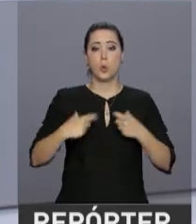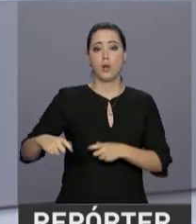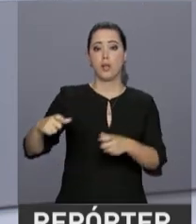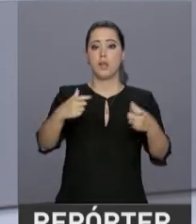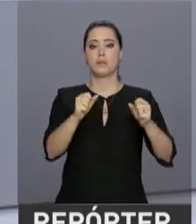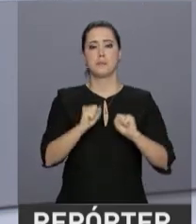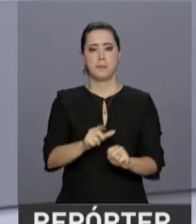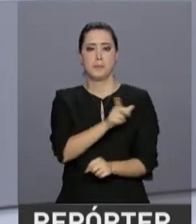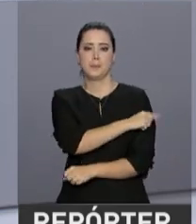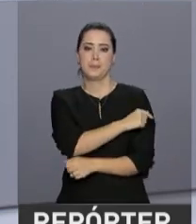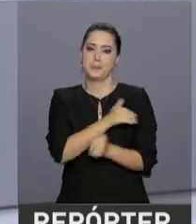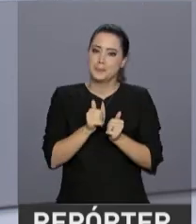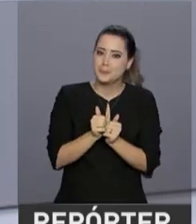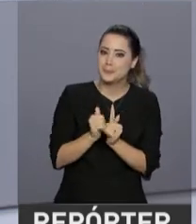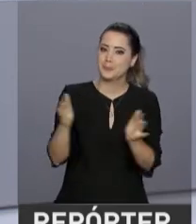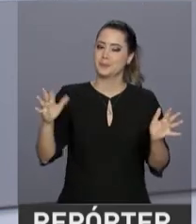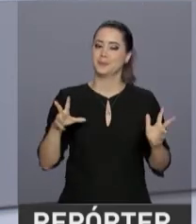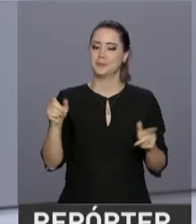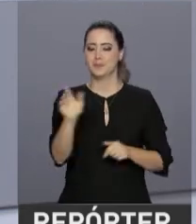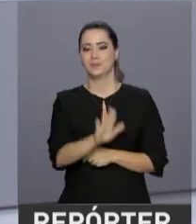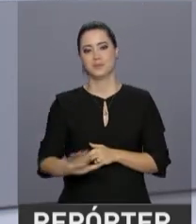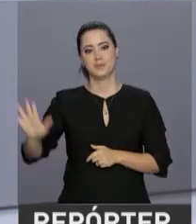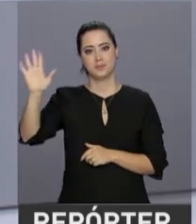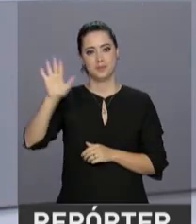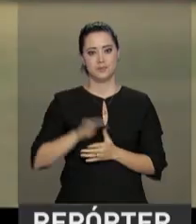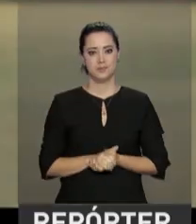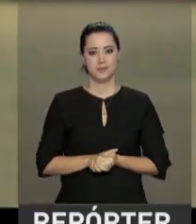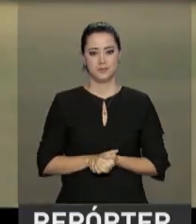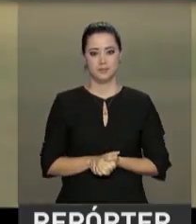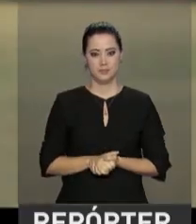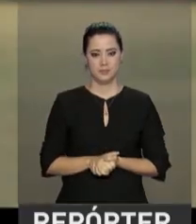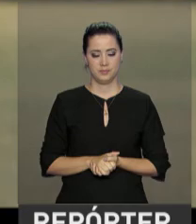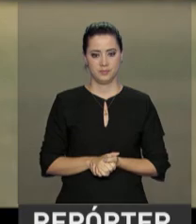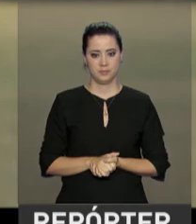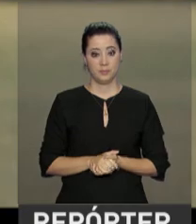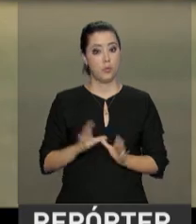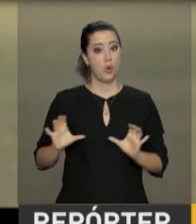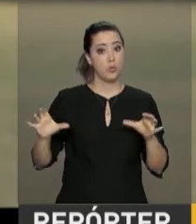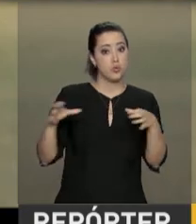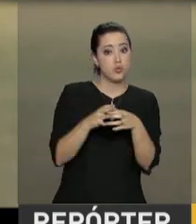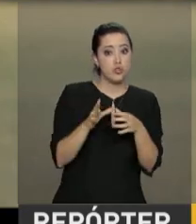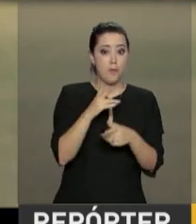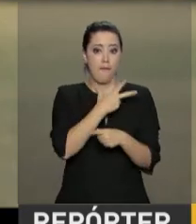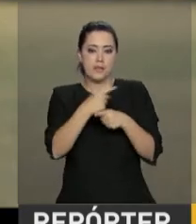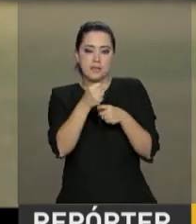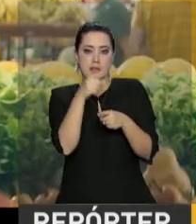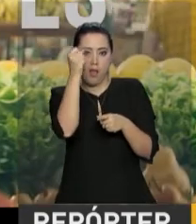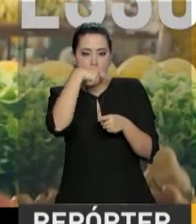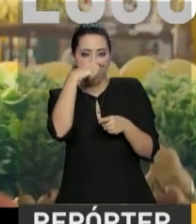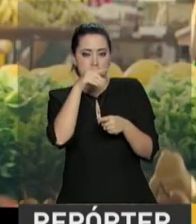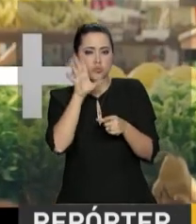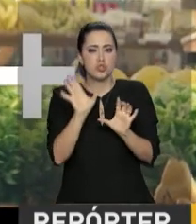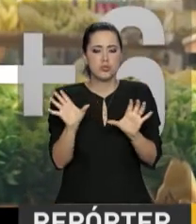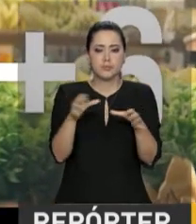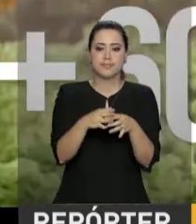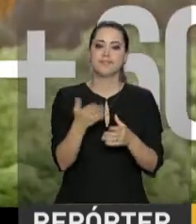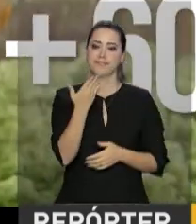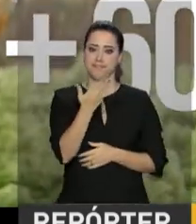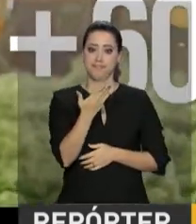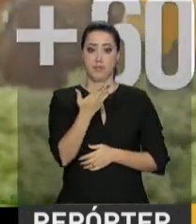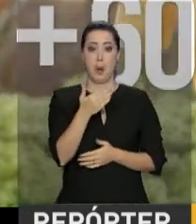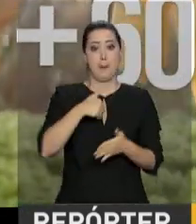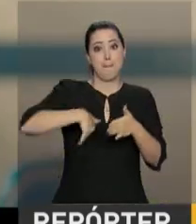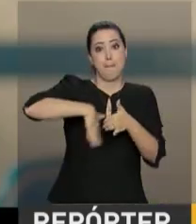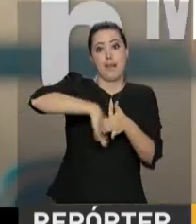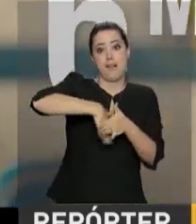de portas abertas em todo o país o tema que vai vencer a gripe já está escalado o rei pelé entrou em campo